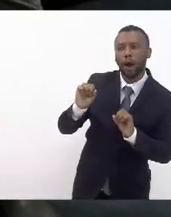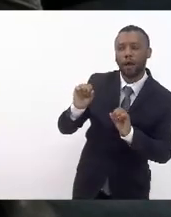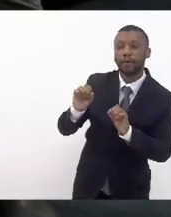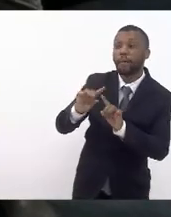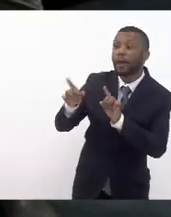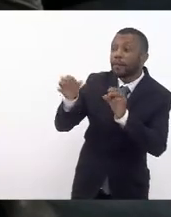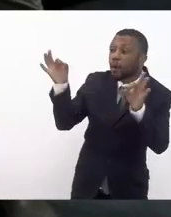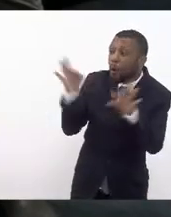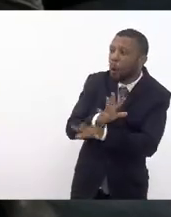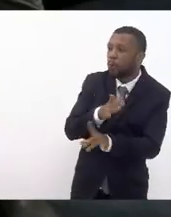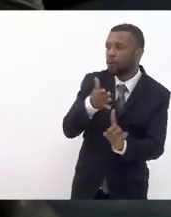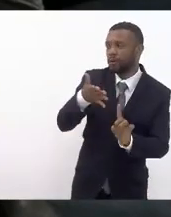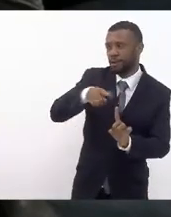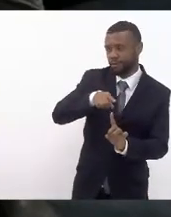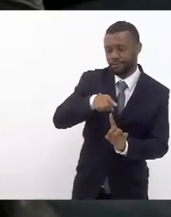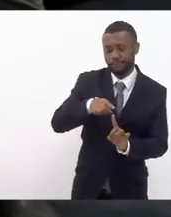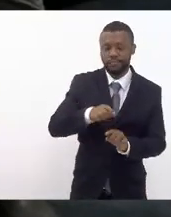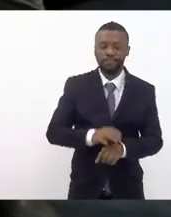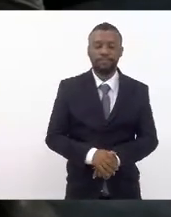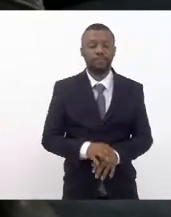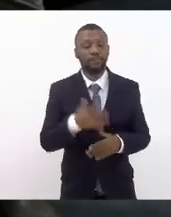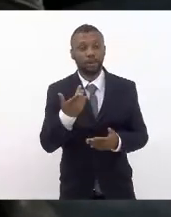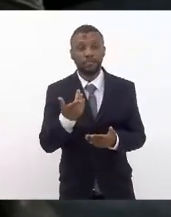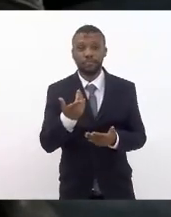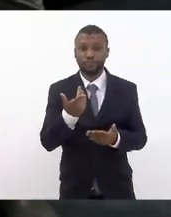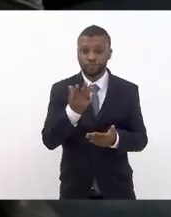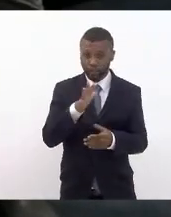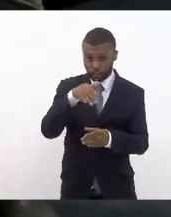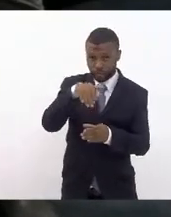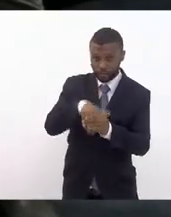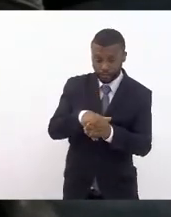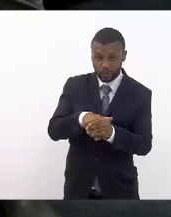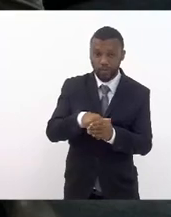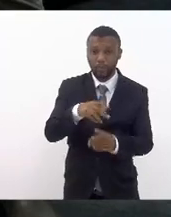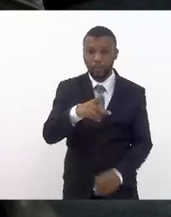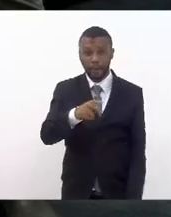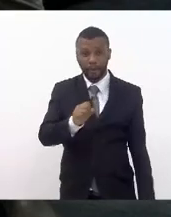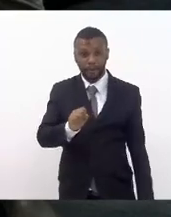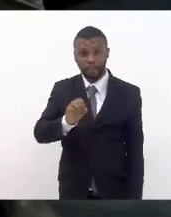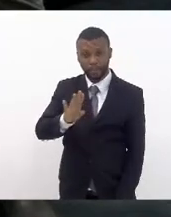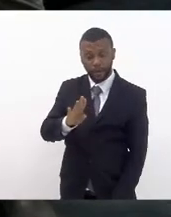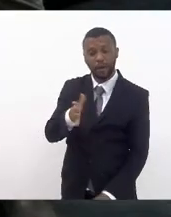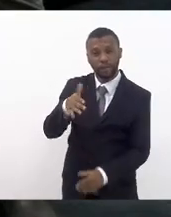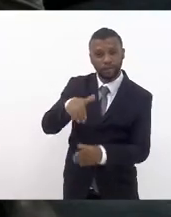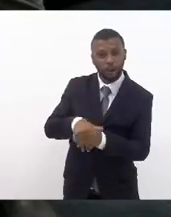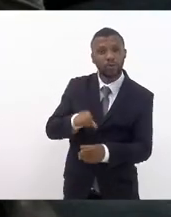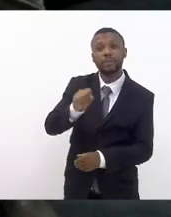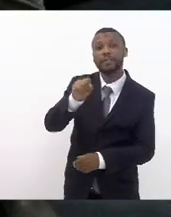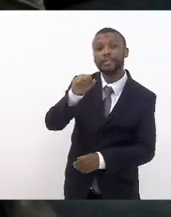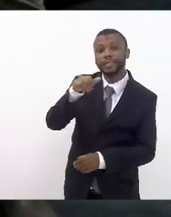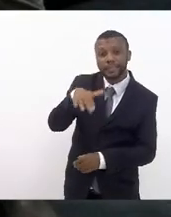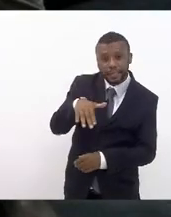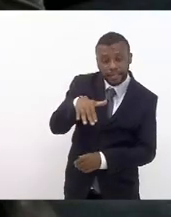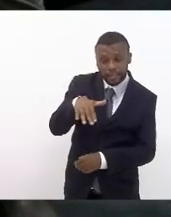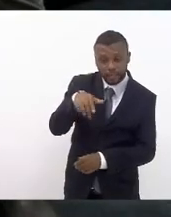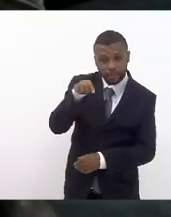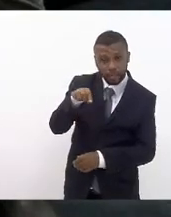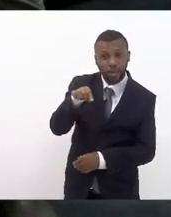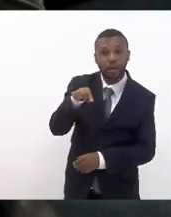encaminhamento do Partido Socialista Brasileiro é o voto sim. Aliás, o voto